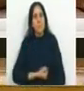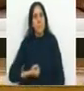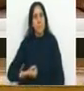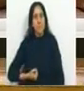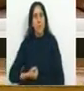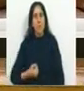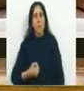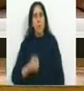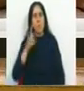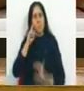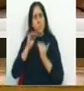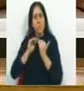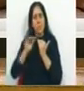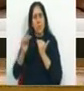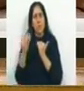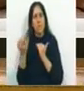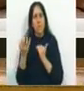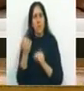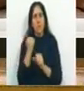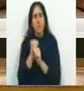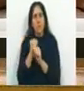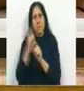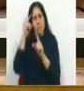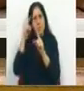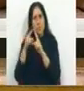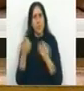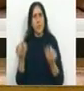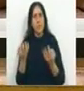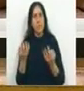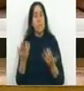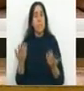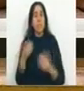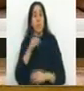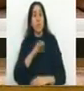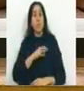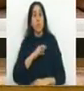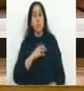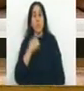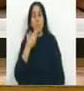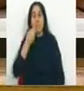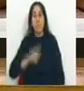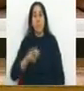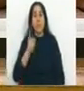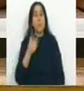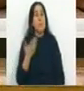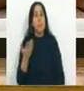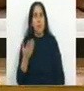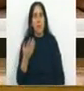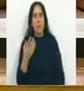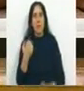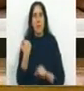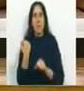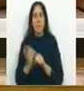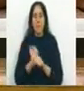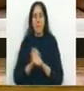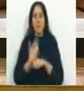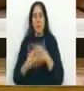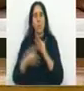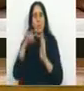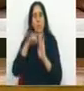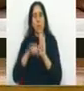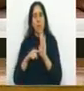uma forma sustentada, trabalhamos para isso. E aquilo que os senhores condenam, que são as medidas ativas de emprego